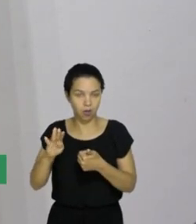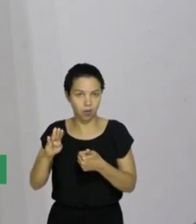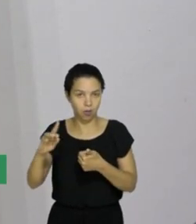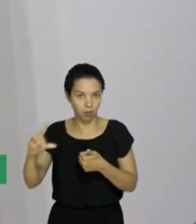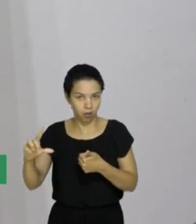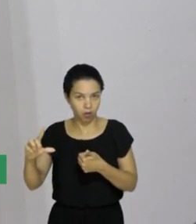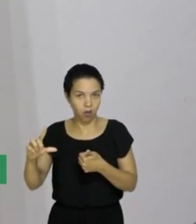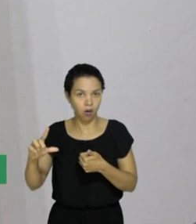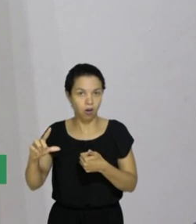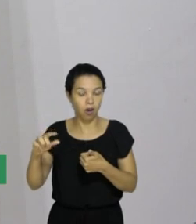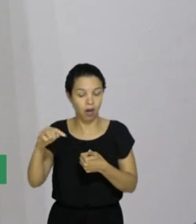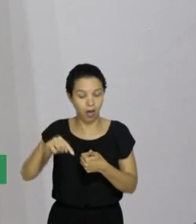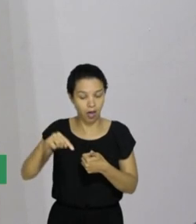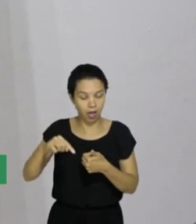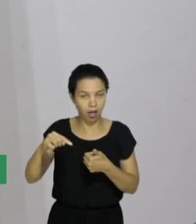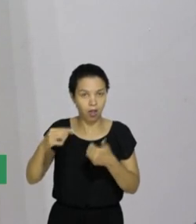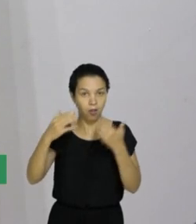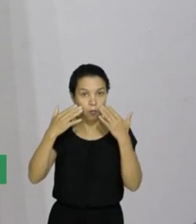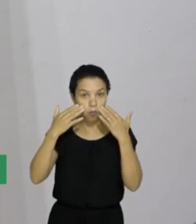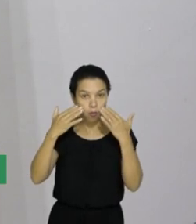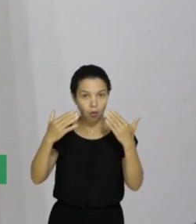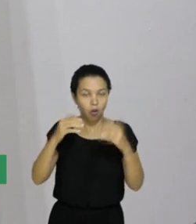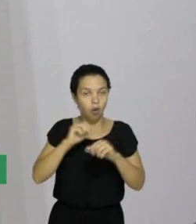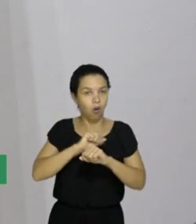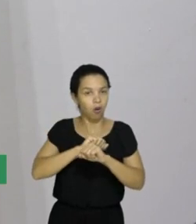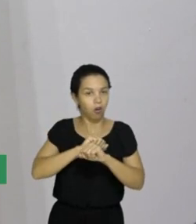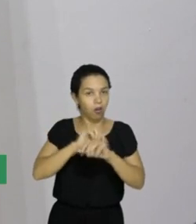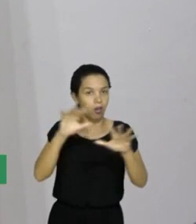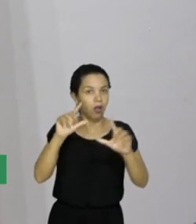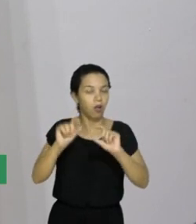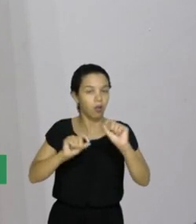para a autonomia